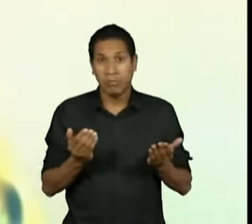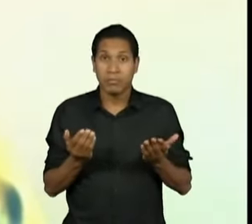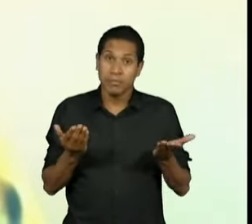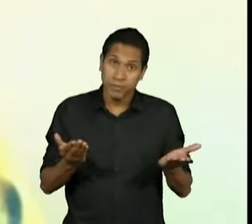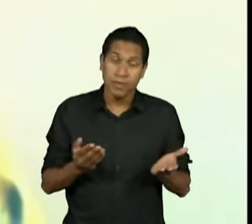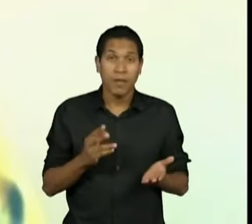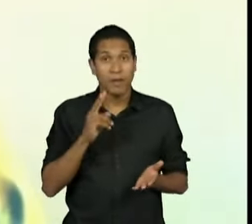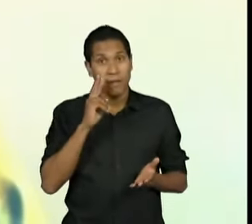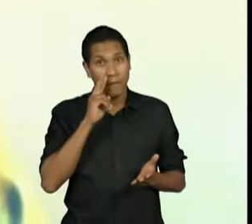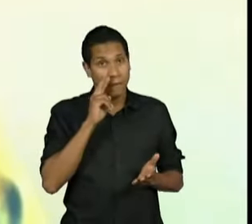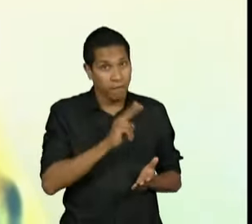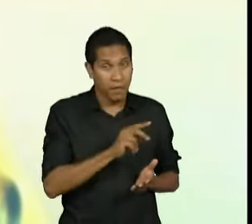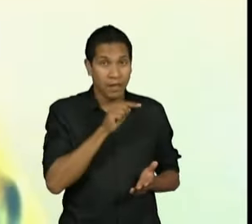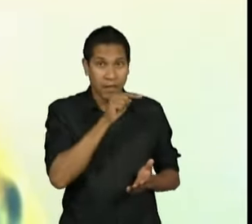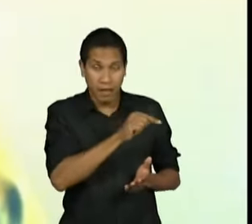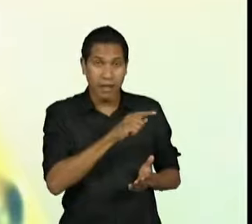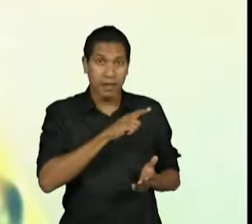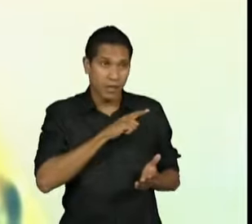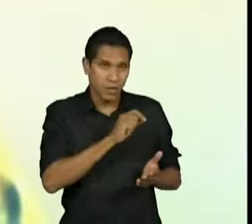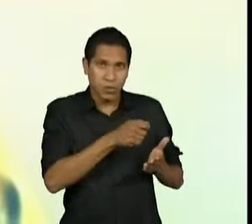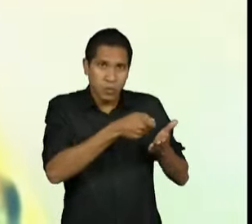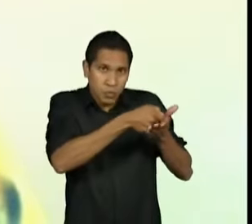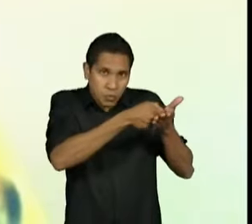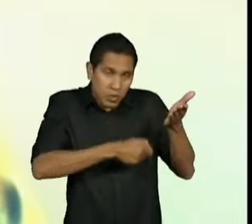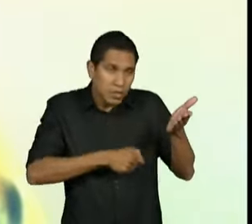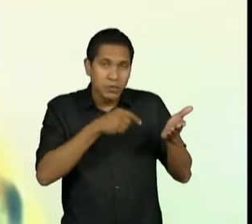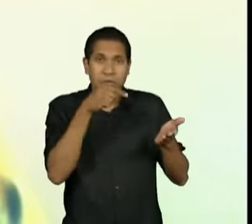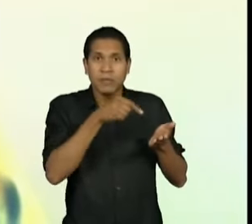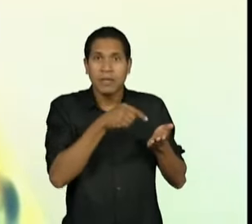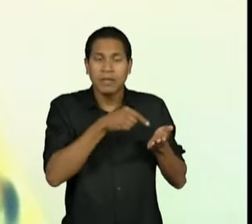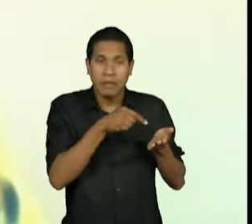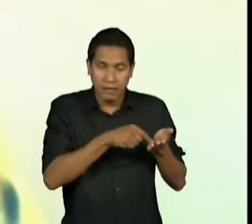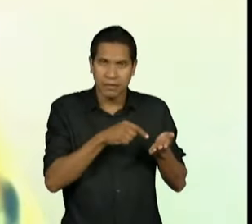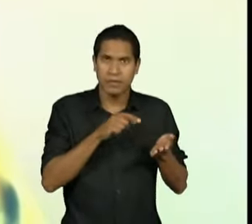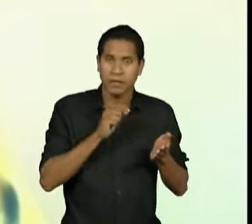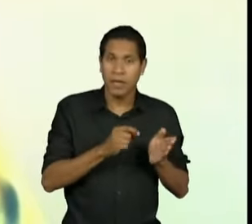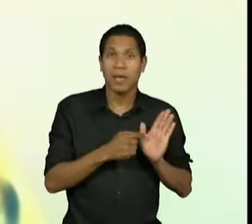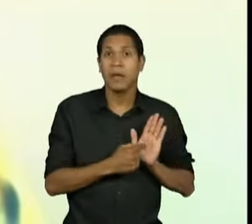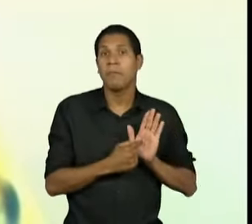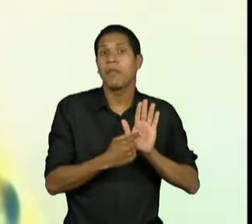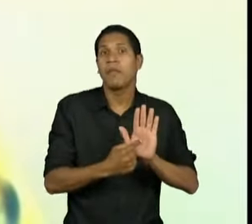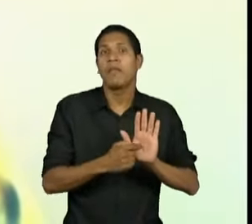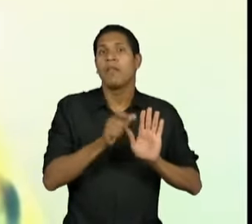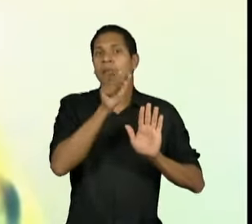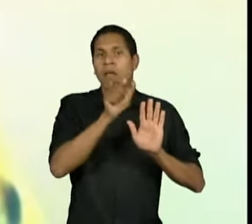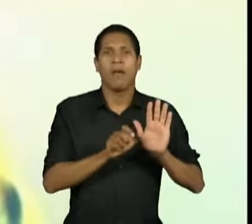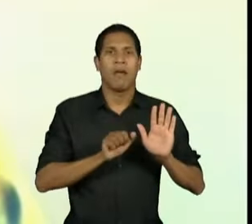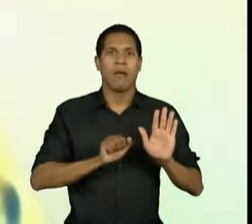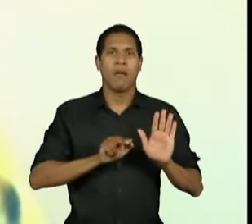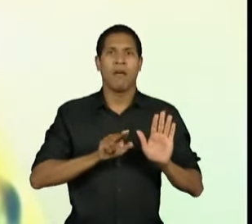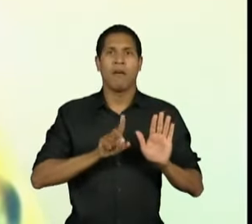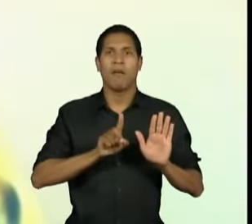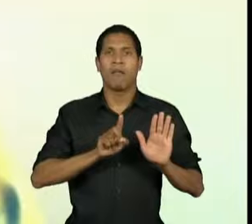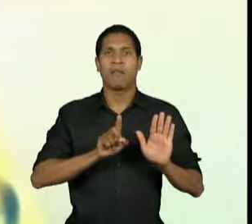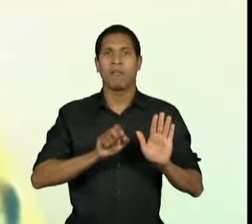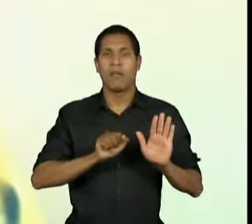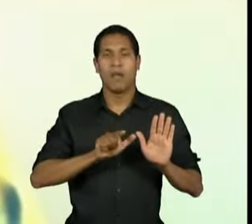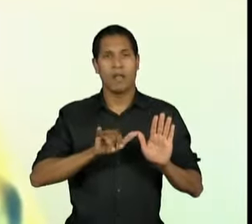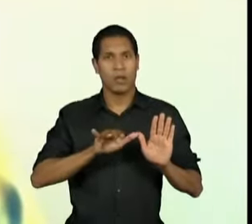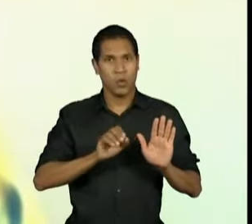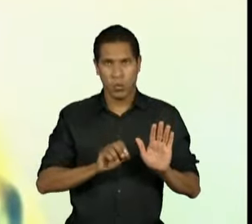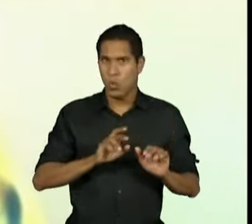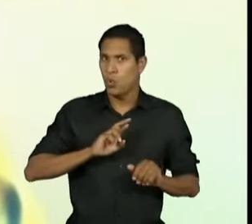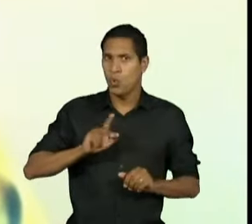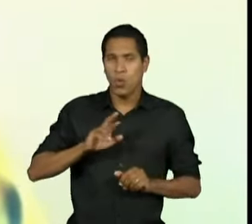de Carolina. Quem vai falar de Audálio, quem apresenta Audálio, não foi